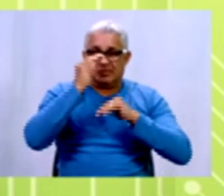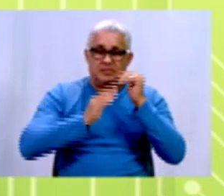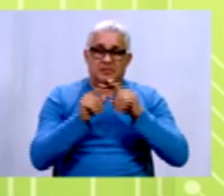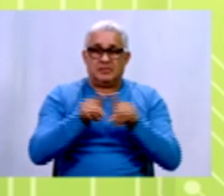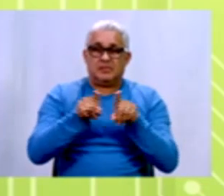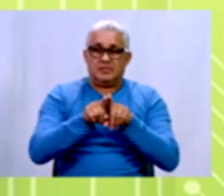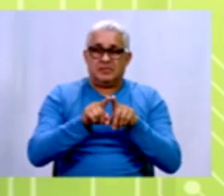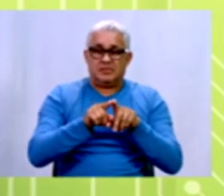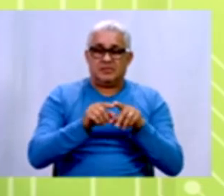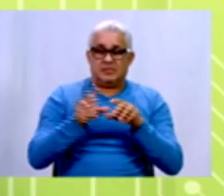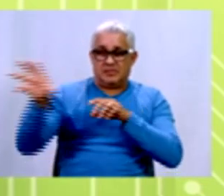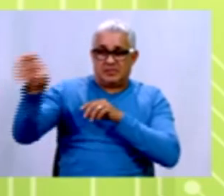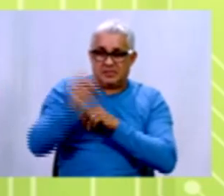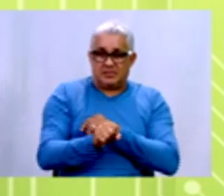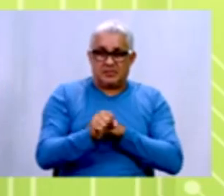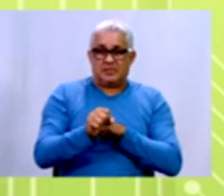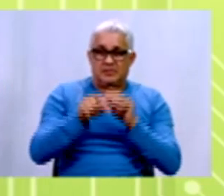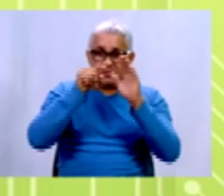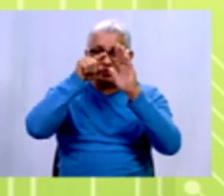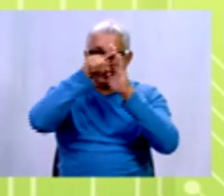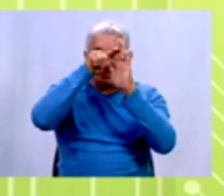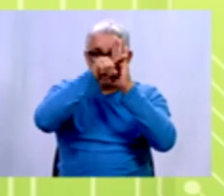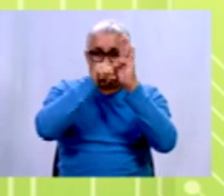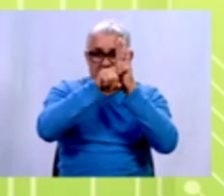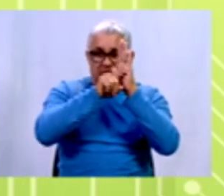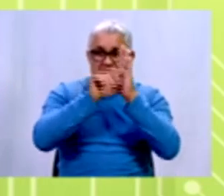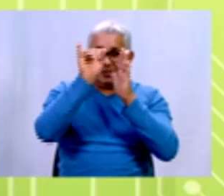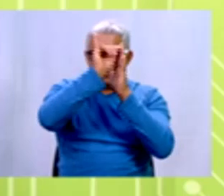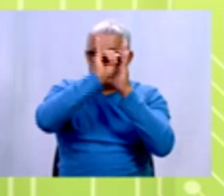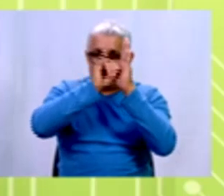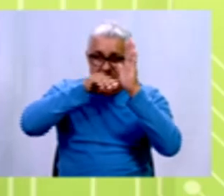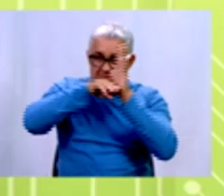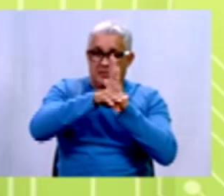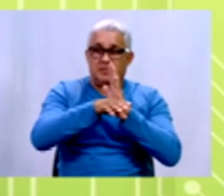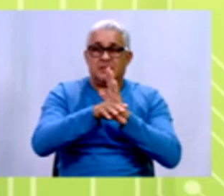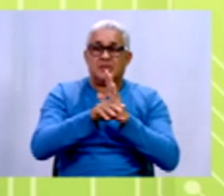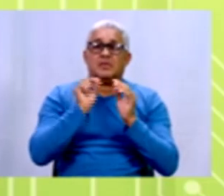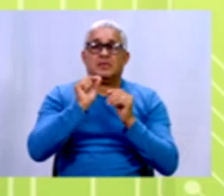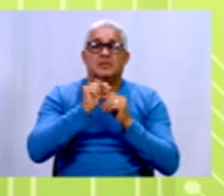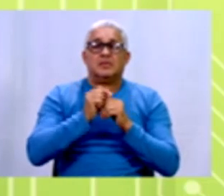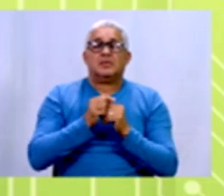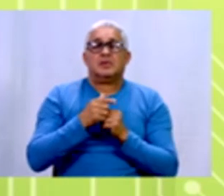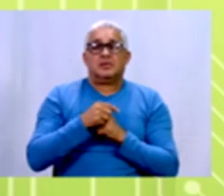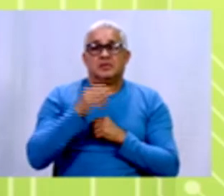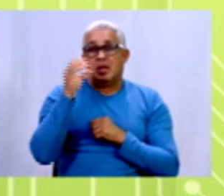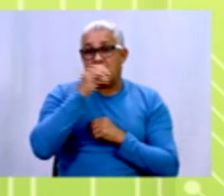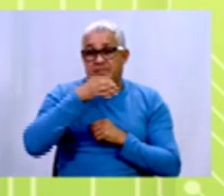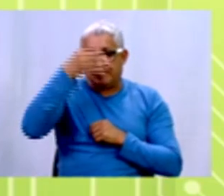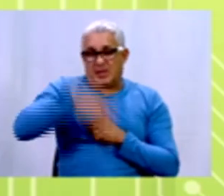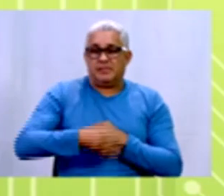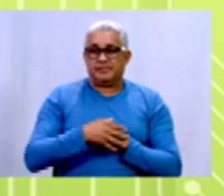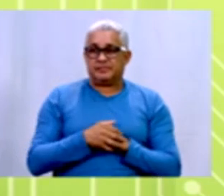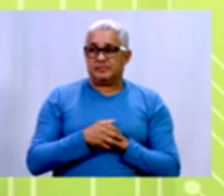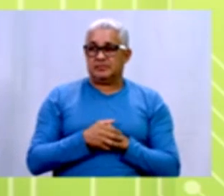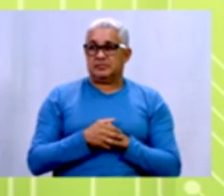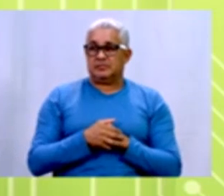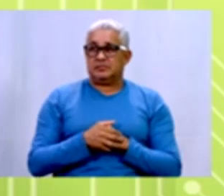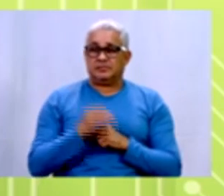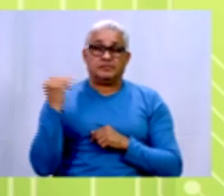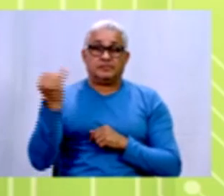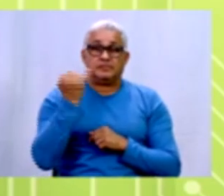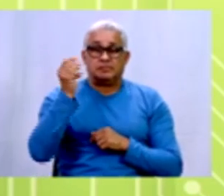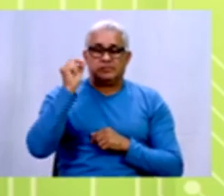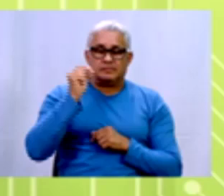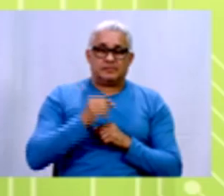Product Backlog os requisitos que vão ser implementados naquele sprint de uma forma muito mais assertiva. Né? Então é